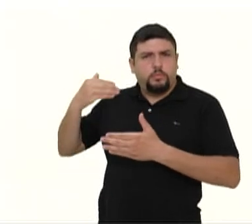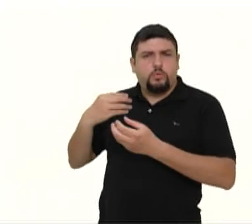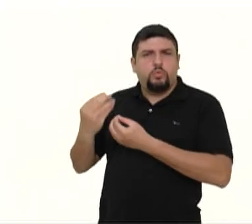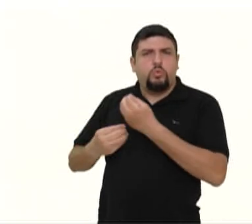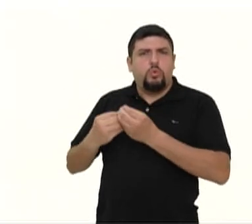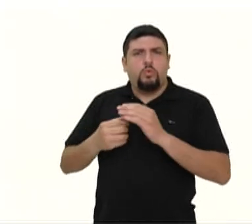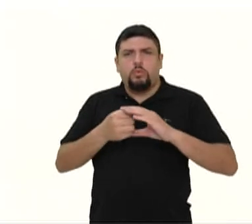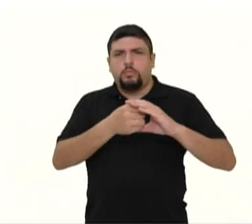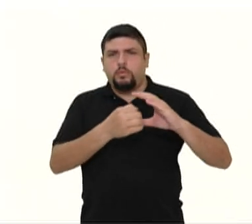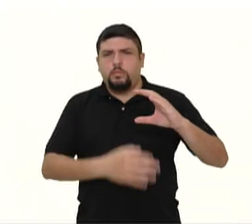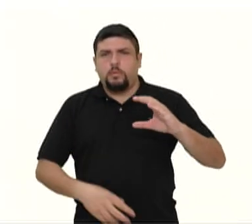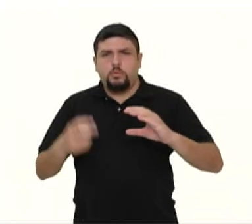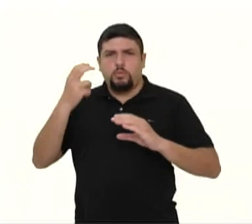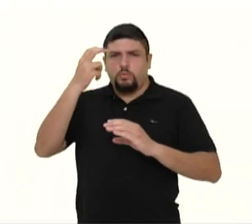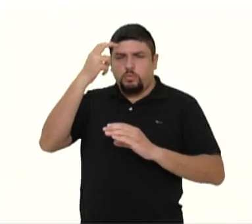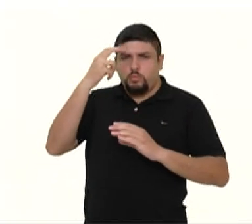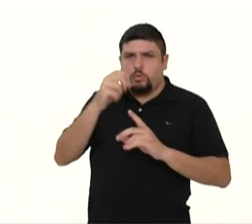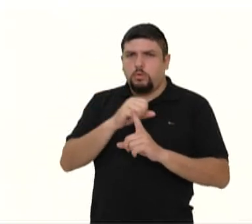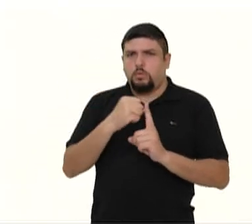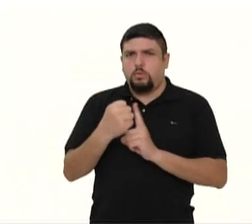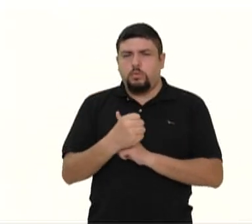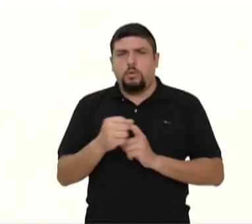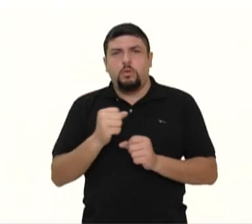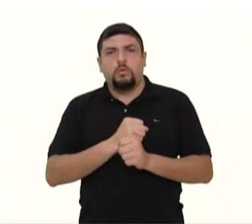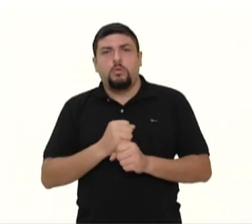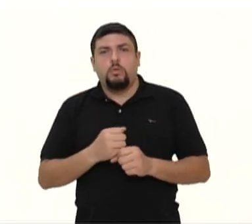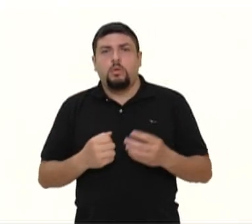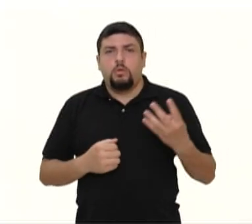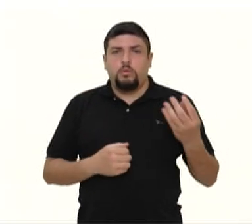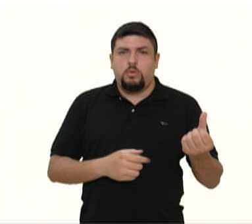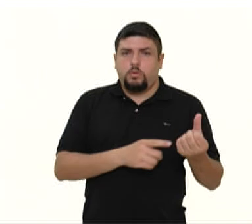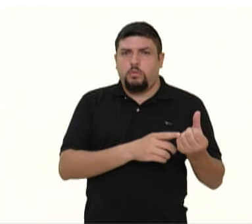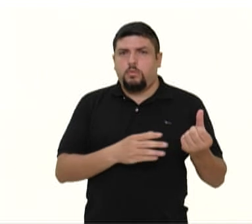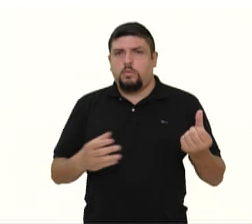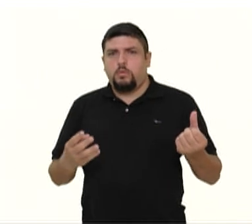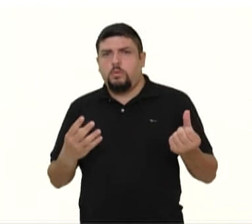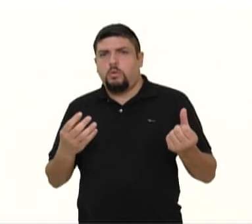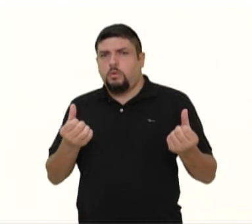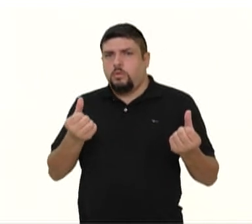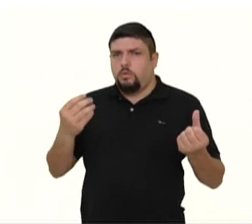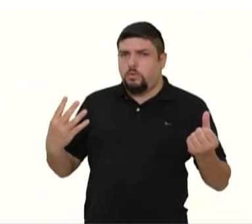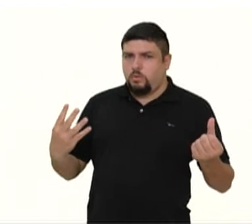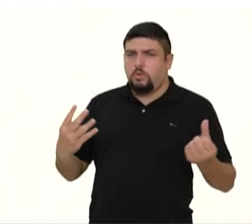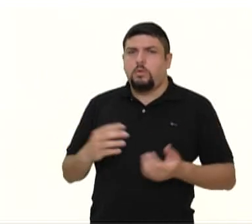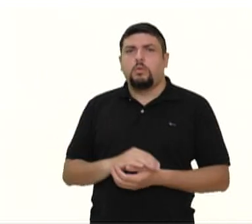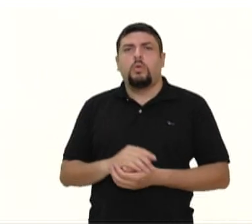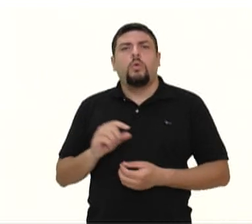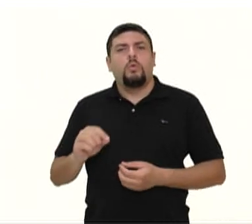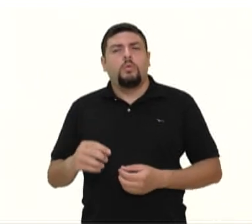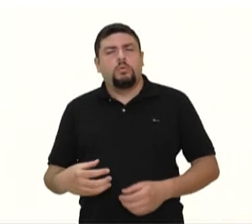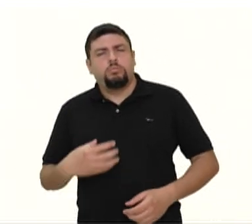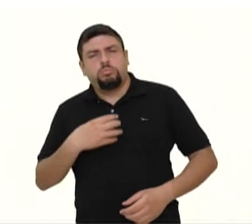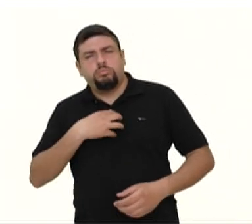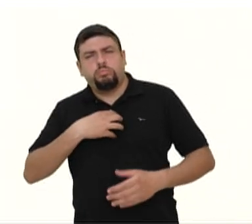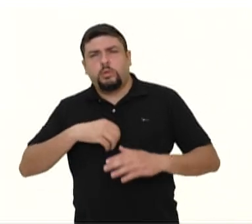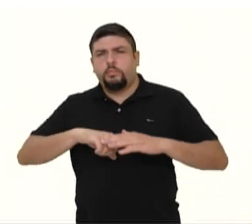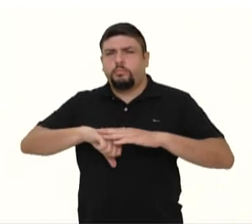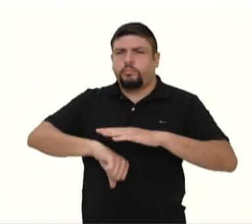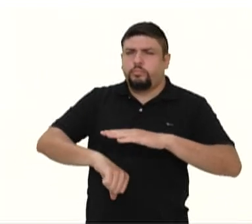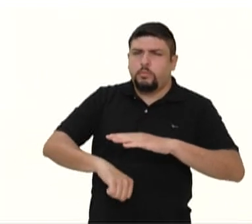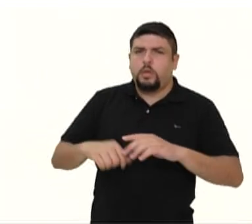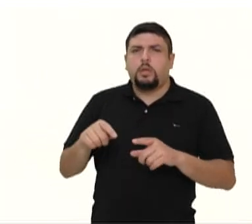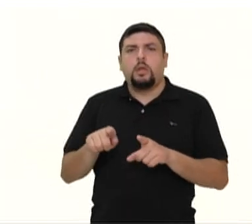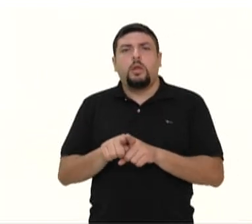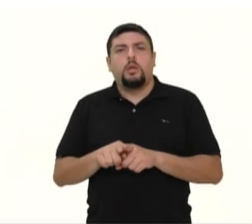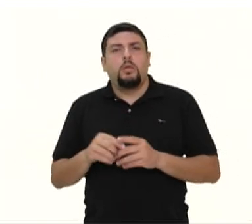e sociais dos anos 46 até 64, lembrando o complexo de vira-lata do Nelson Rodrigues,